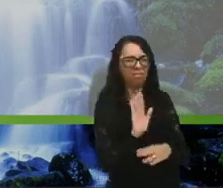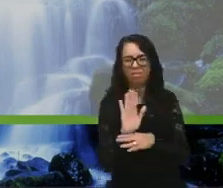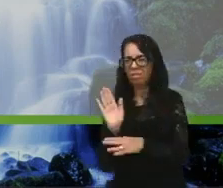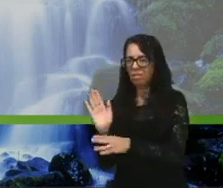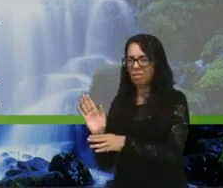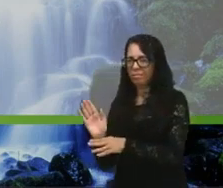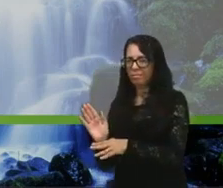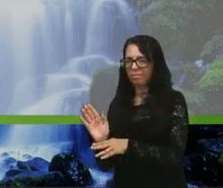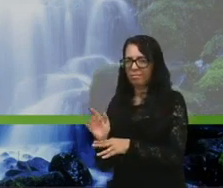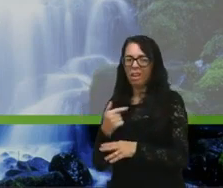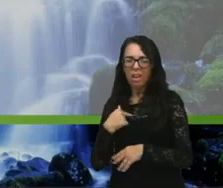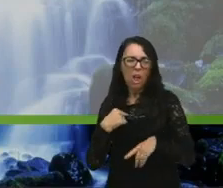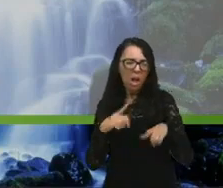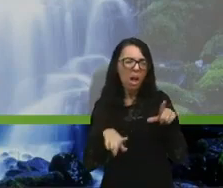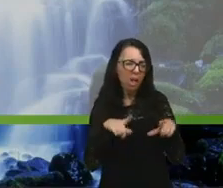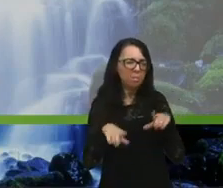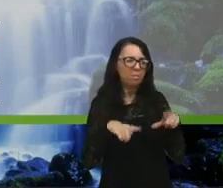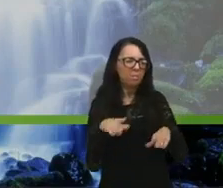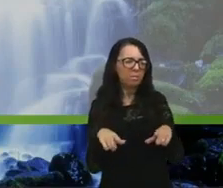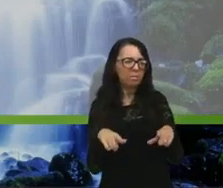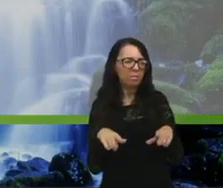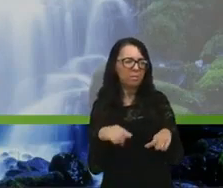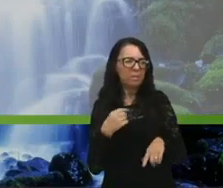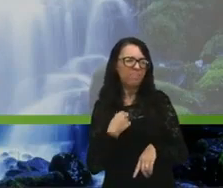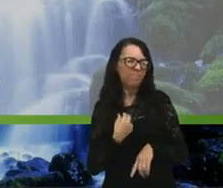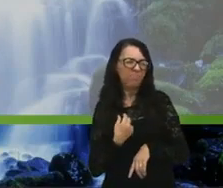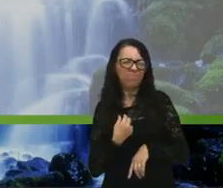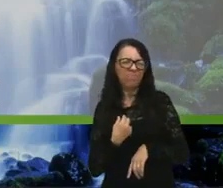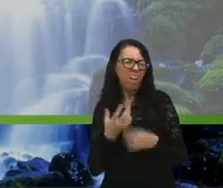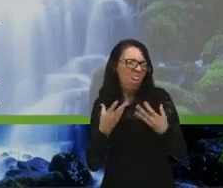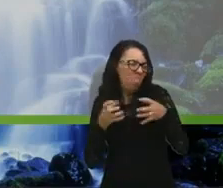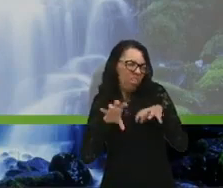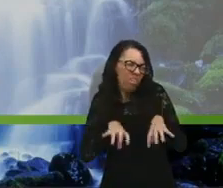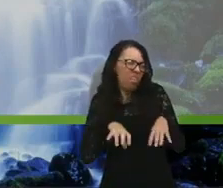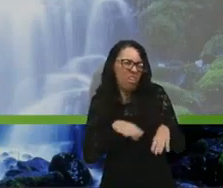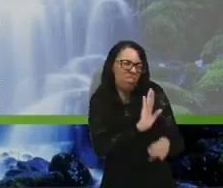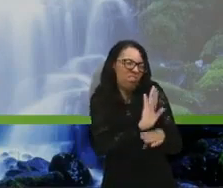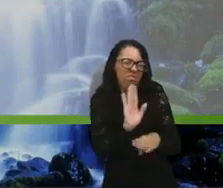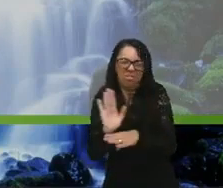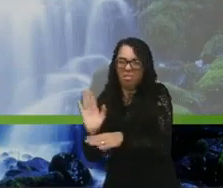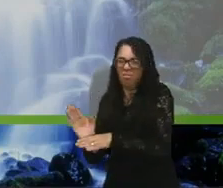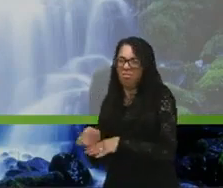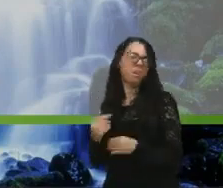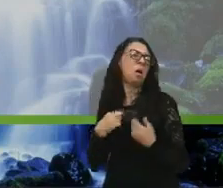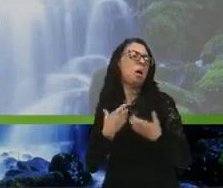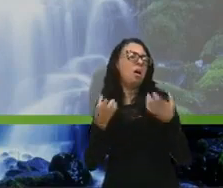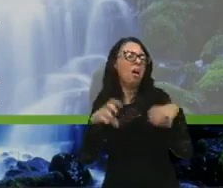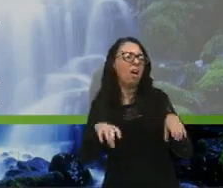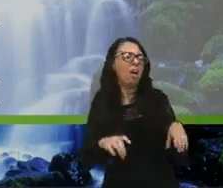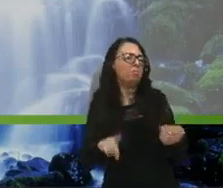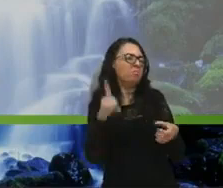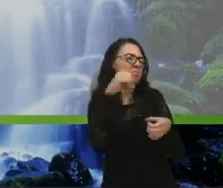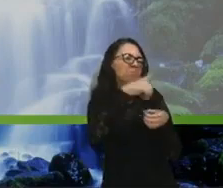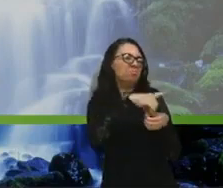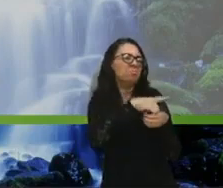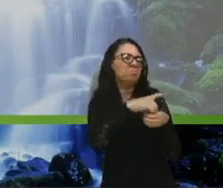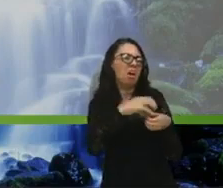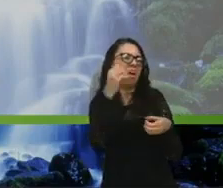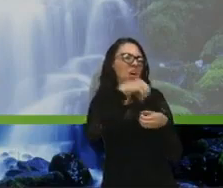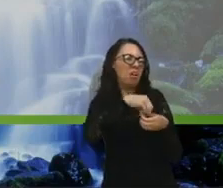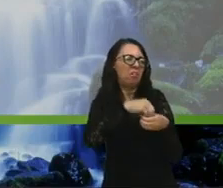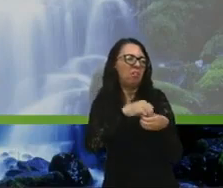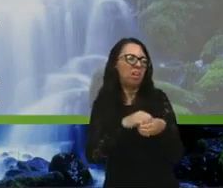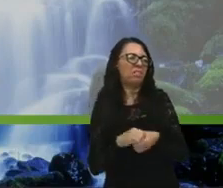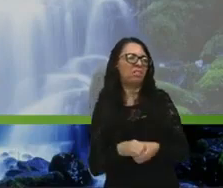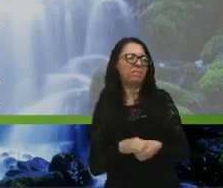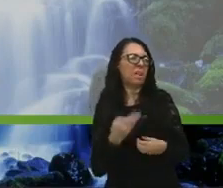alimento, nem não contribui com nada, como que dizendo: eu não recebo nada, não tenho